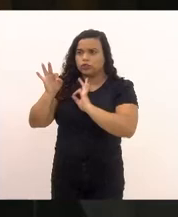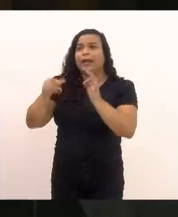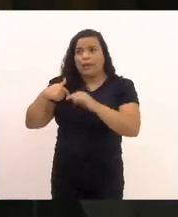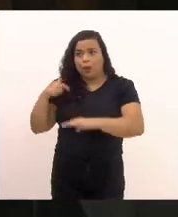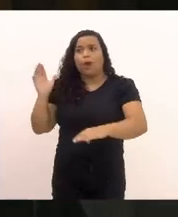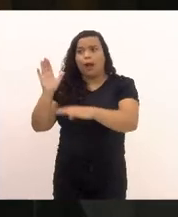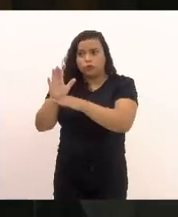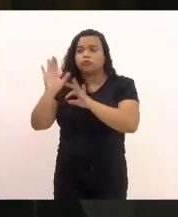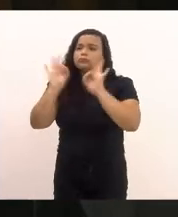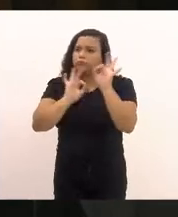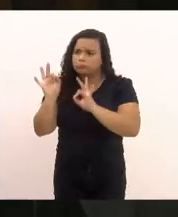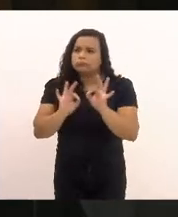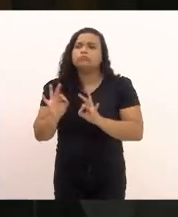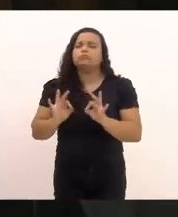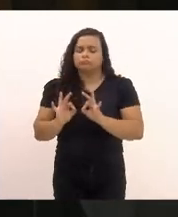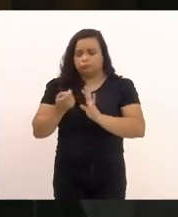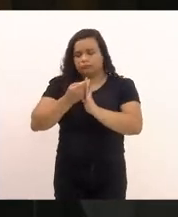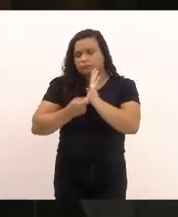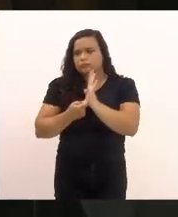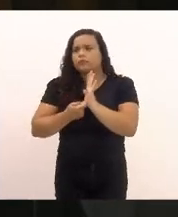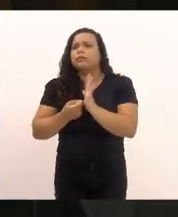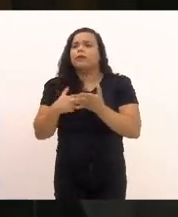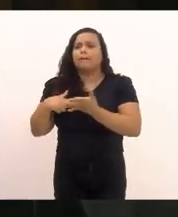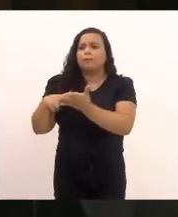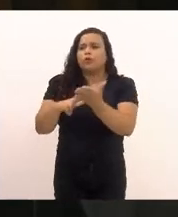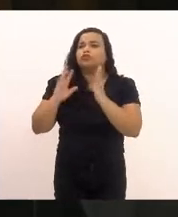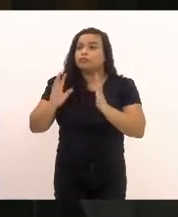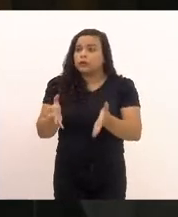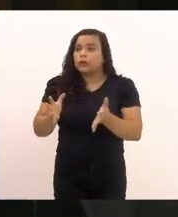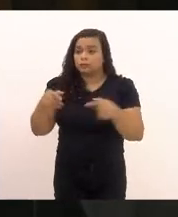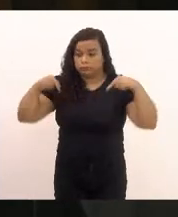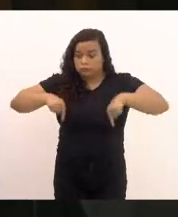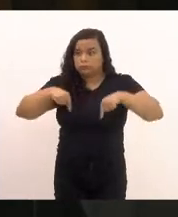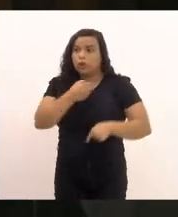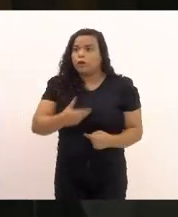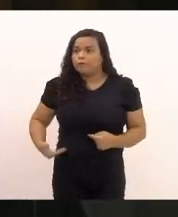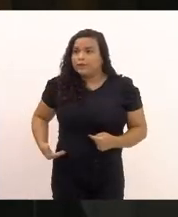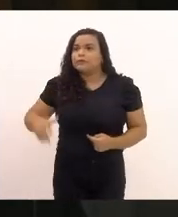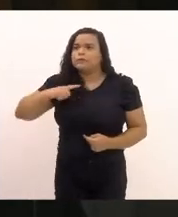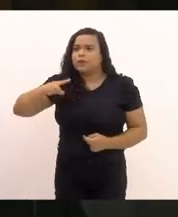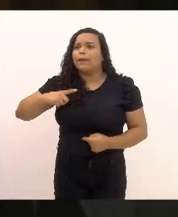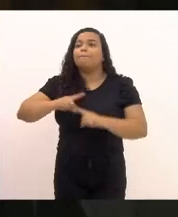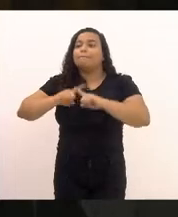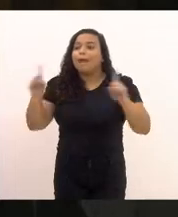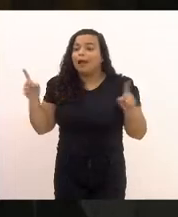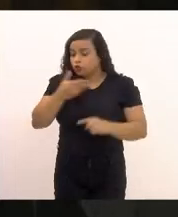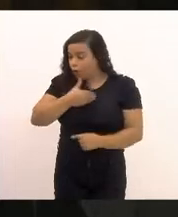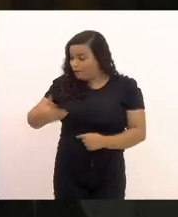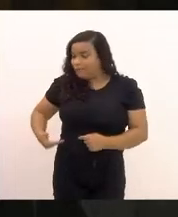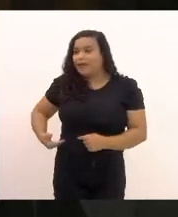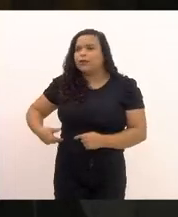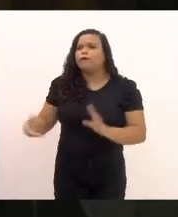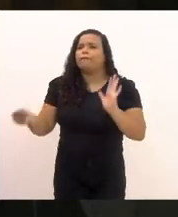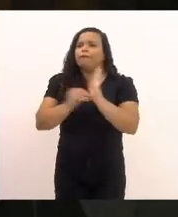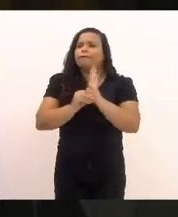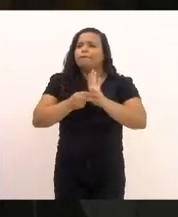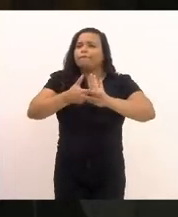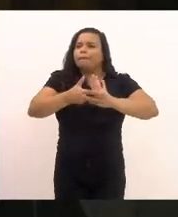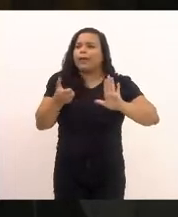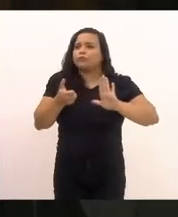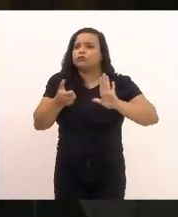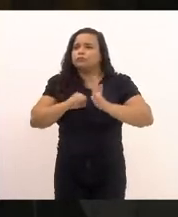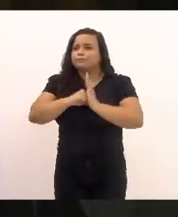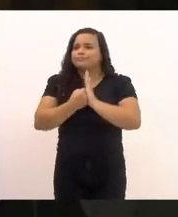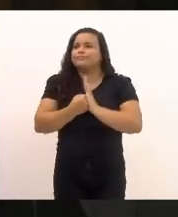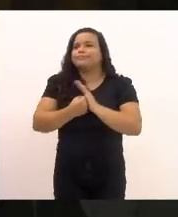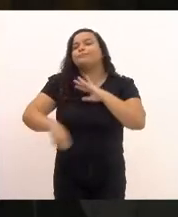que foi encaminhado com uma mensagem, já no atual governo. O atual governo vetou a inclusão dos